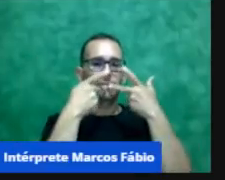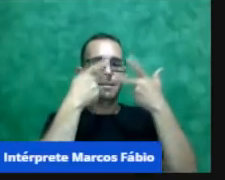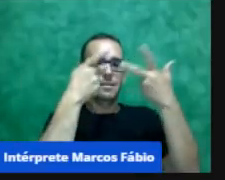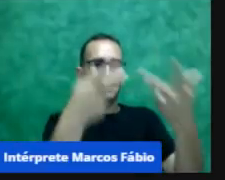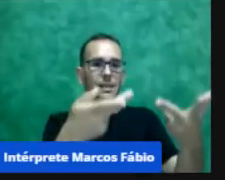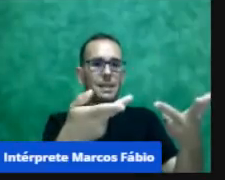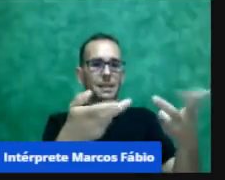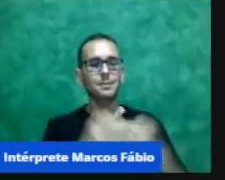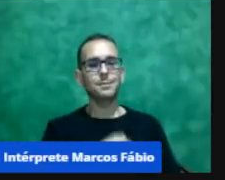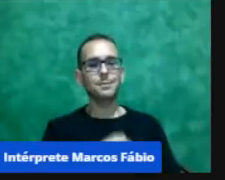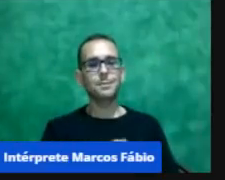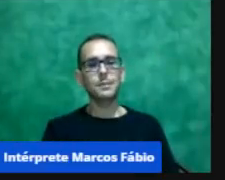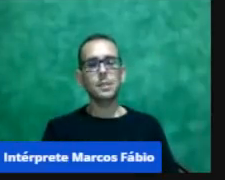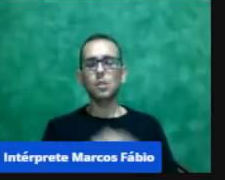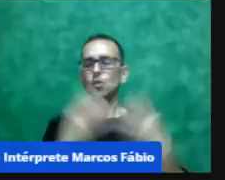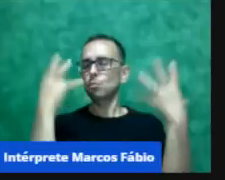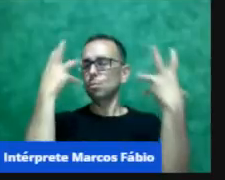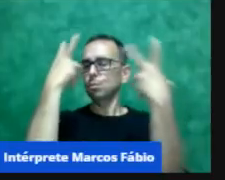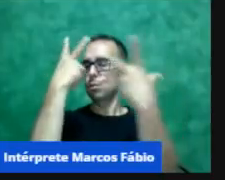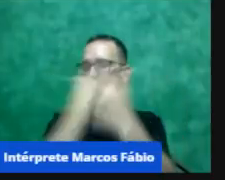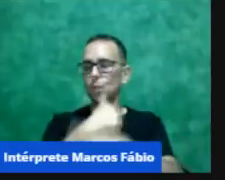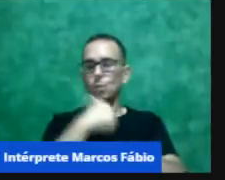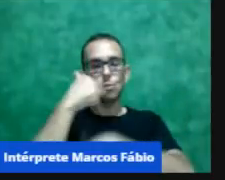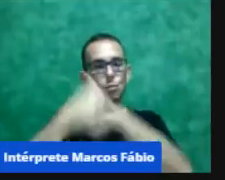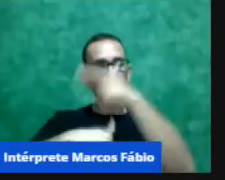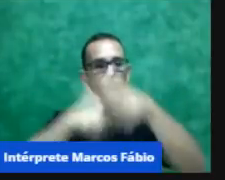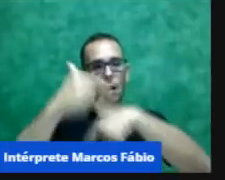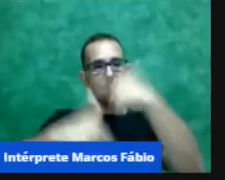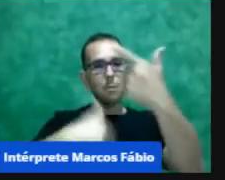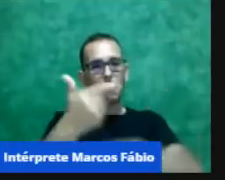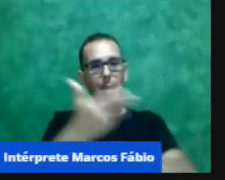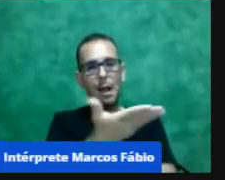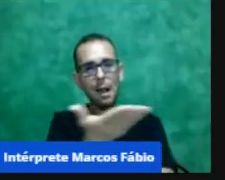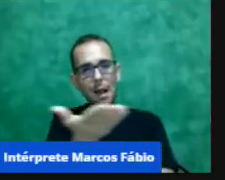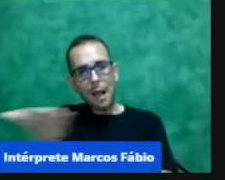Maravilha, um belíssimo trabalho que nós pudemos